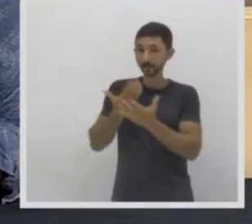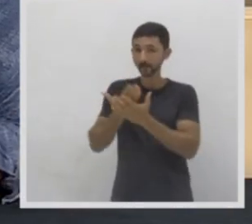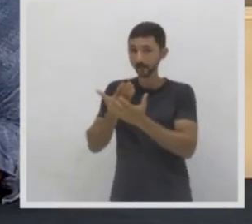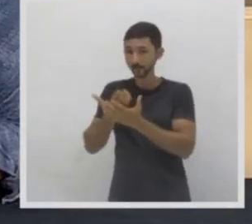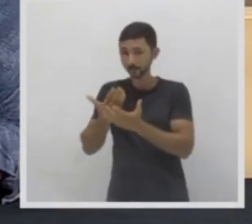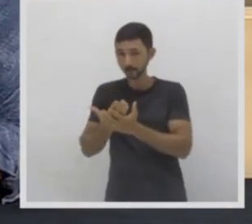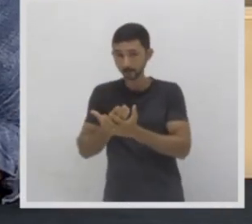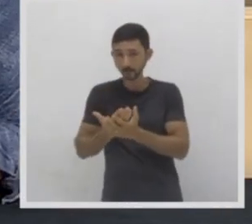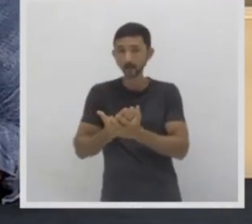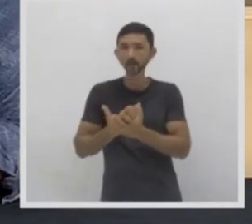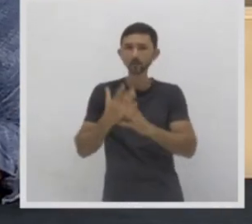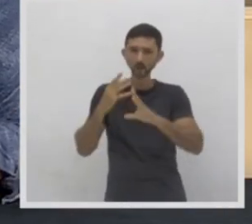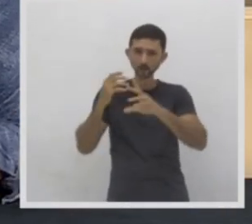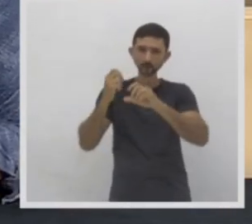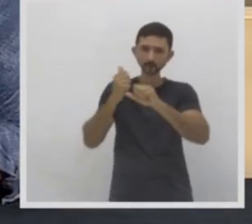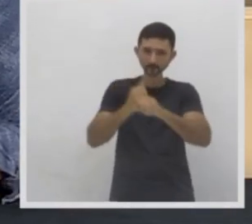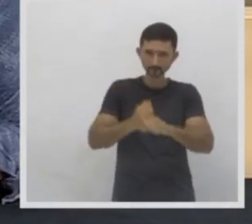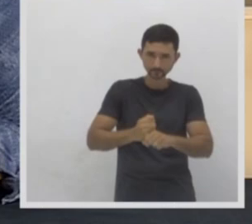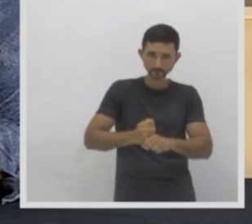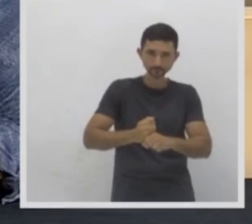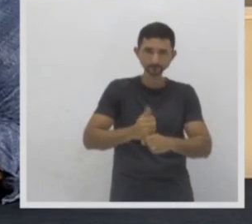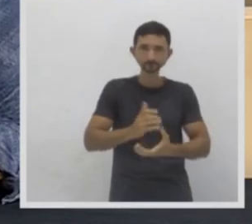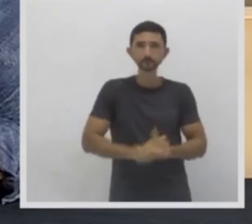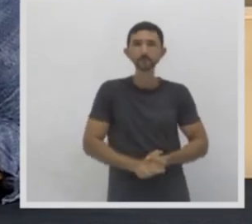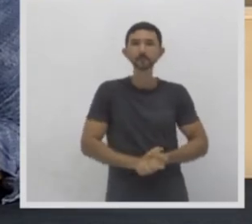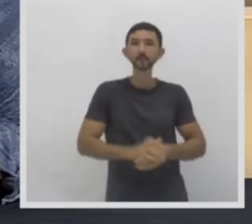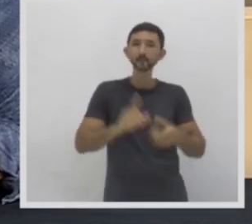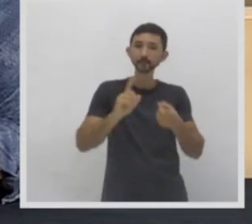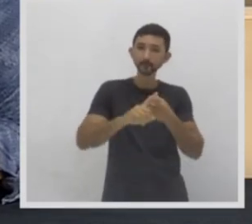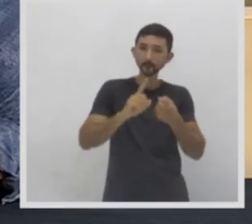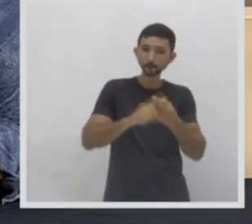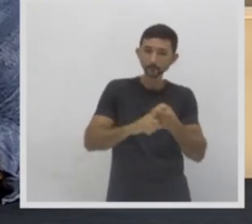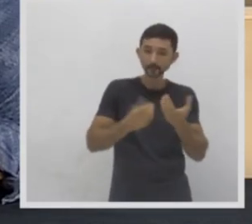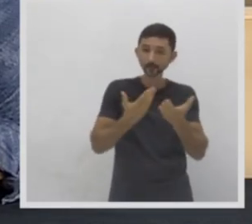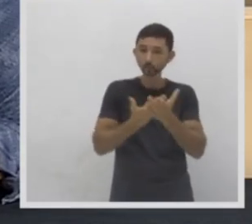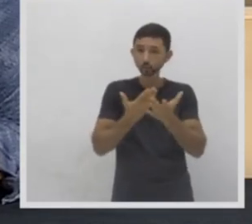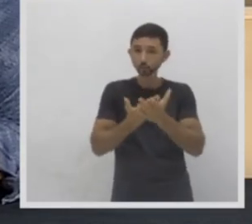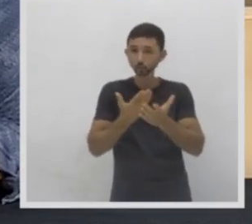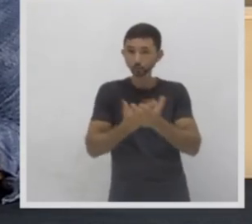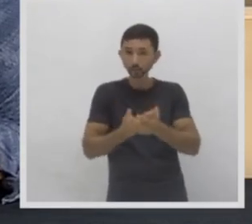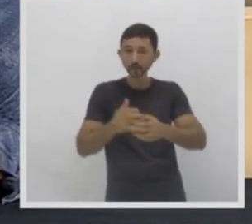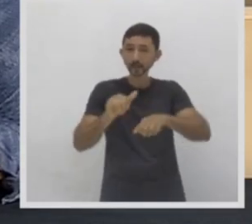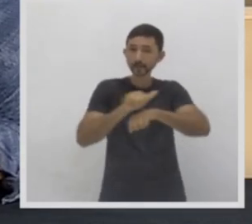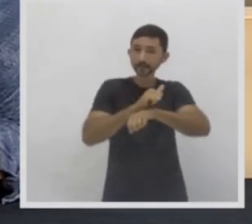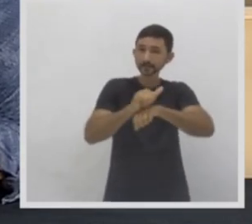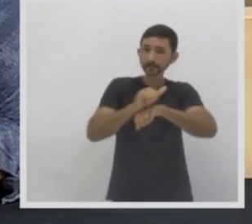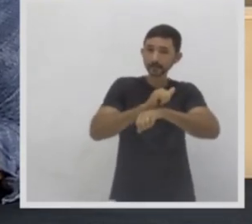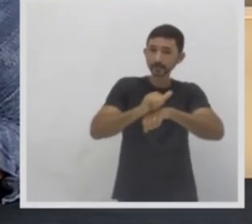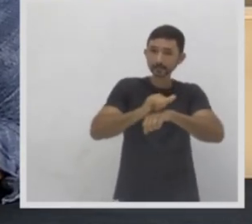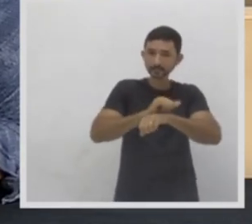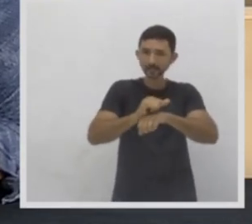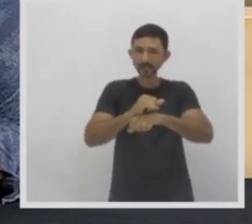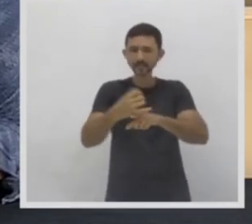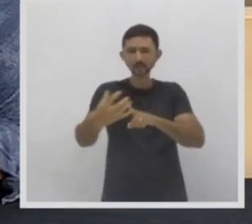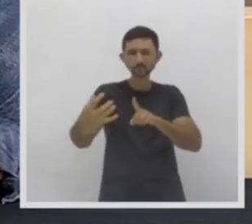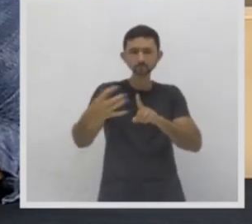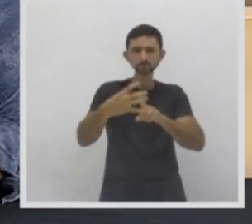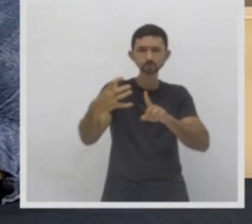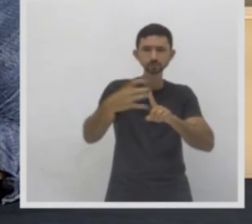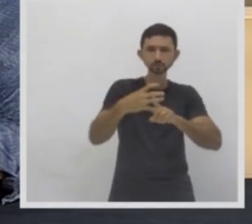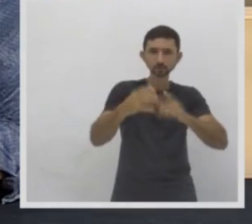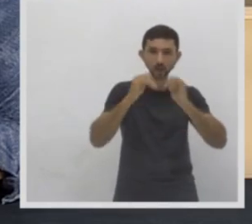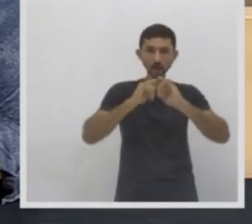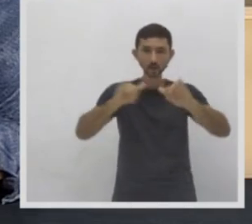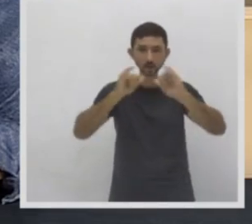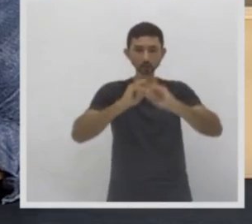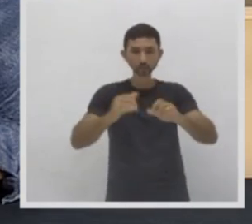linguística, que foi trabalhado na aula 1. Nós vimos quais as estratégias de persuasão da